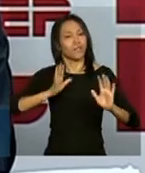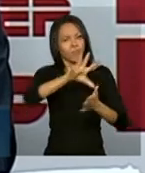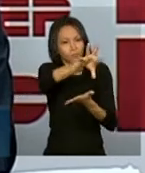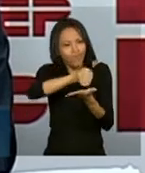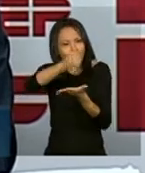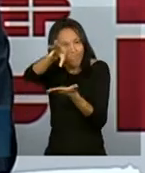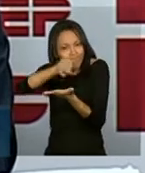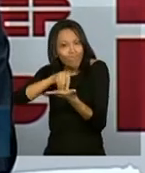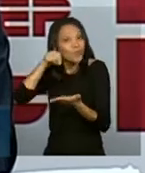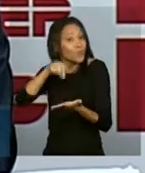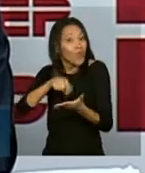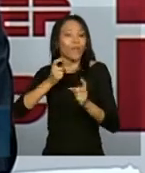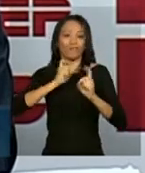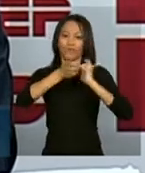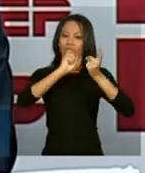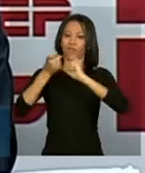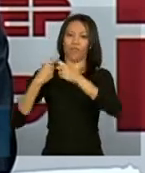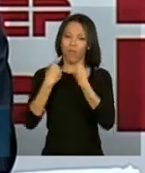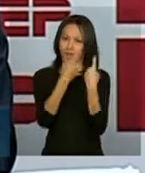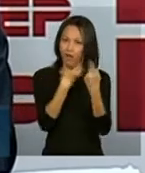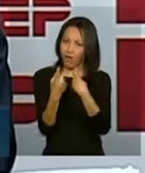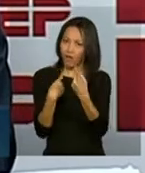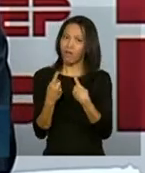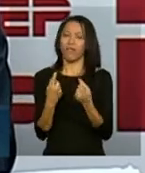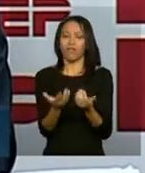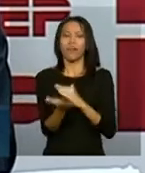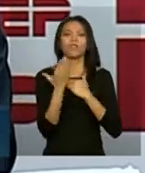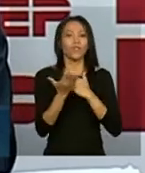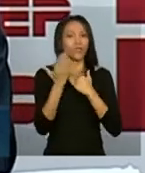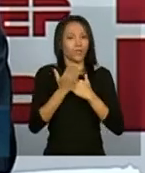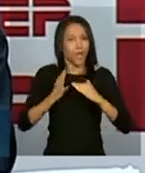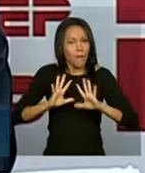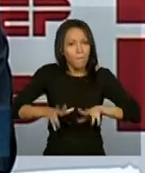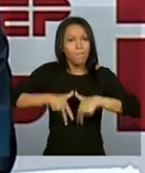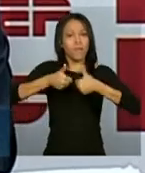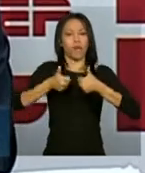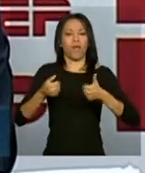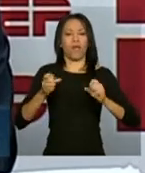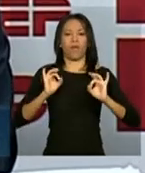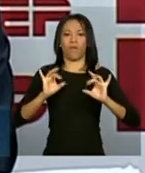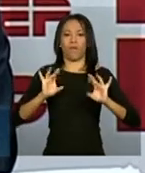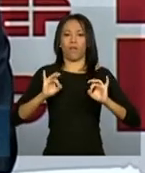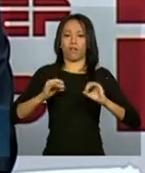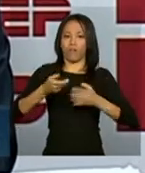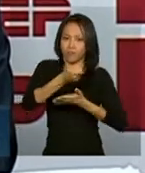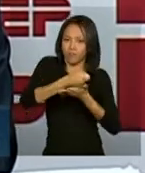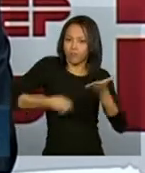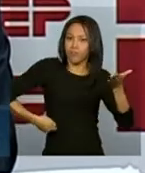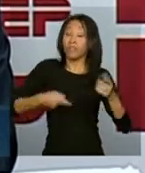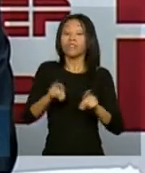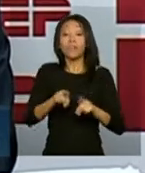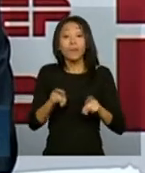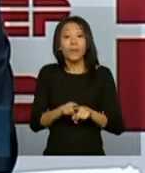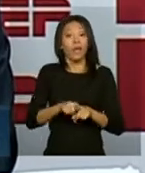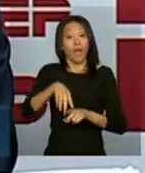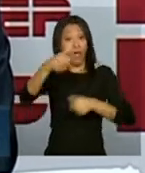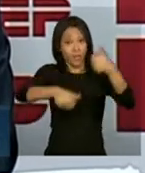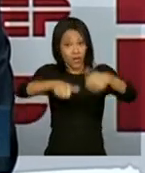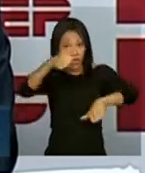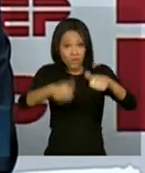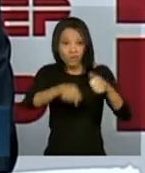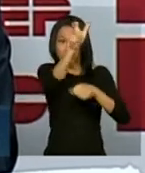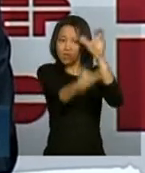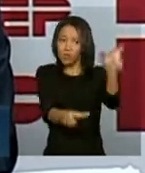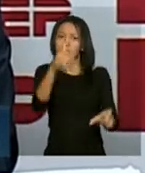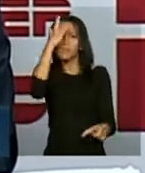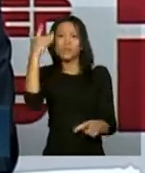incorporamos como um diálogo construtivo, criativo, que permite aprimorar a prova. E também a avaliação dos participantes, das redes sociais, o